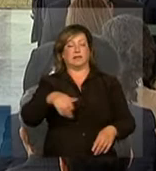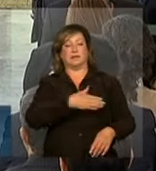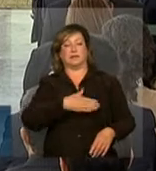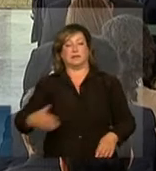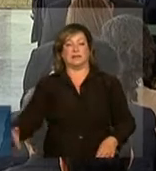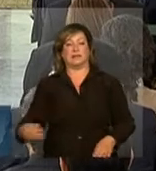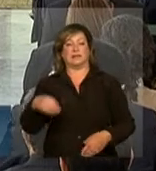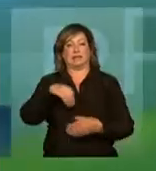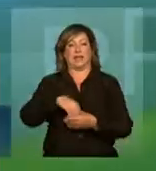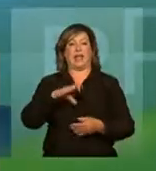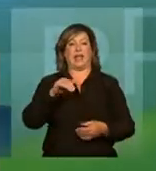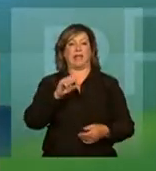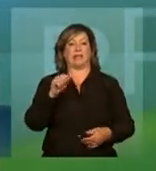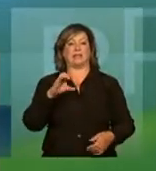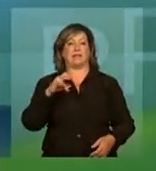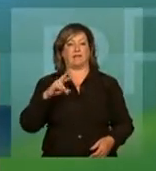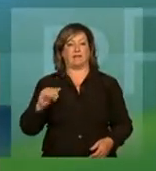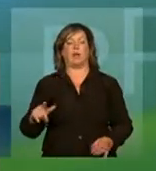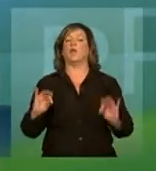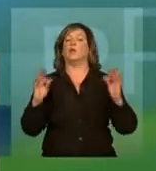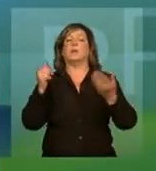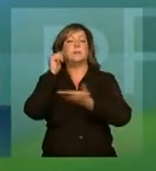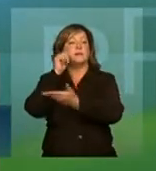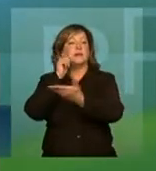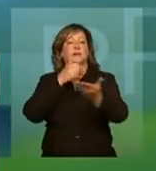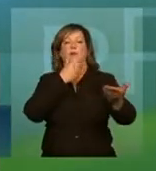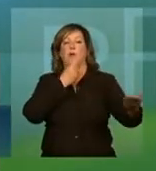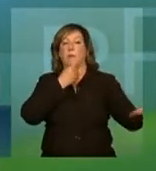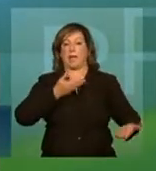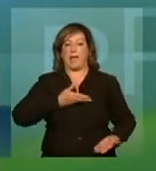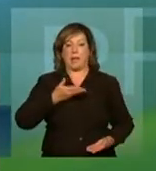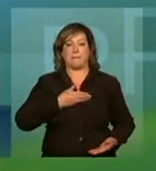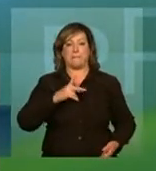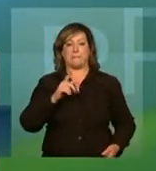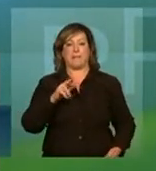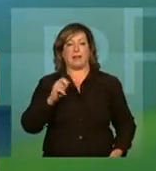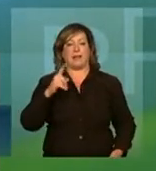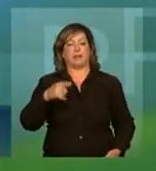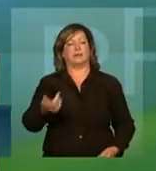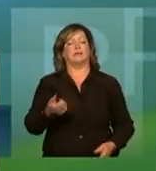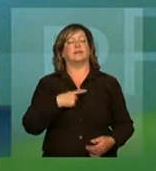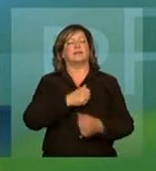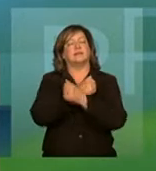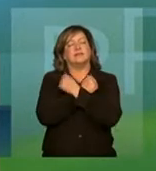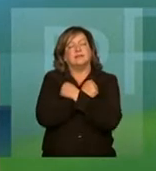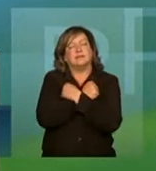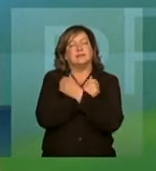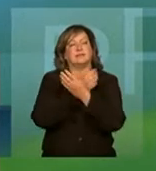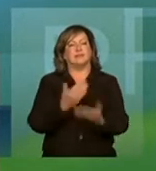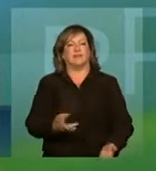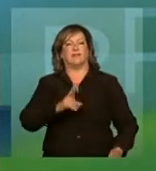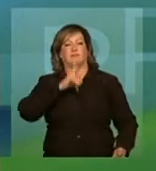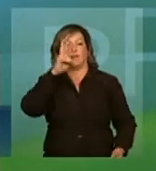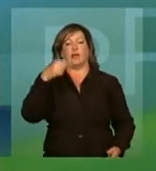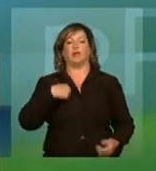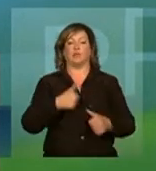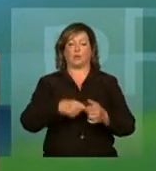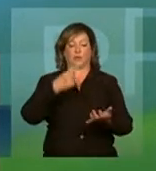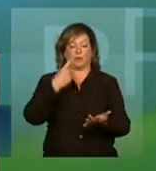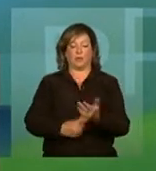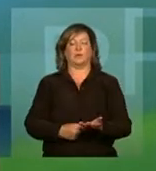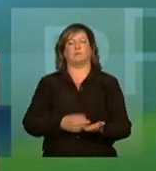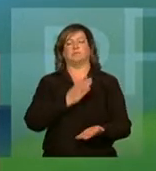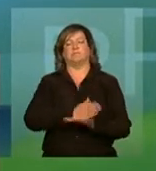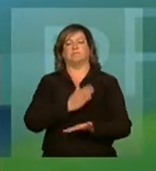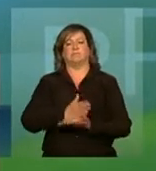período na Casa Civil. A todas as amigas e amigos paranaenses, um grande e caloroso abraço. Estou cumprindo ponto